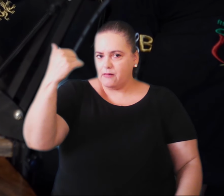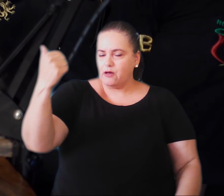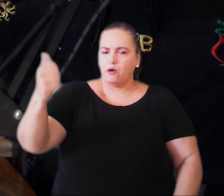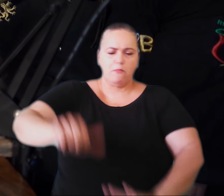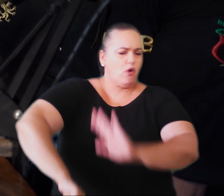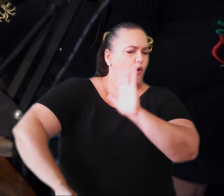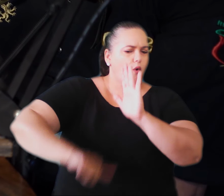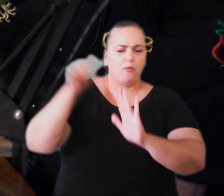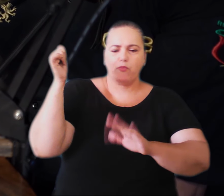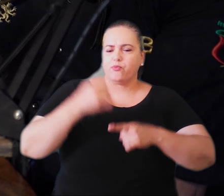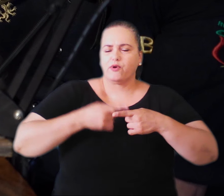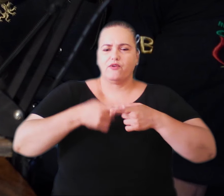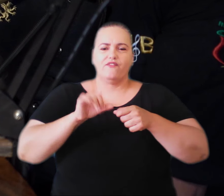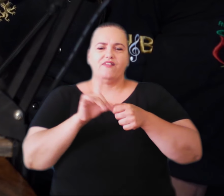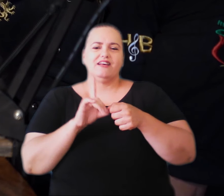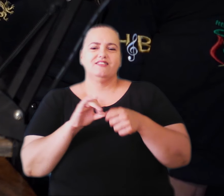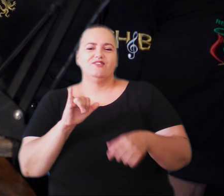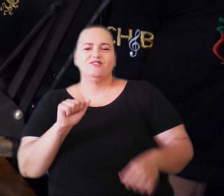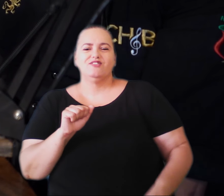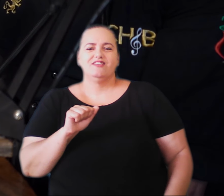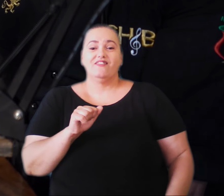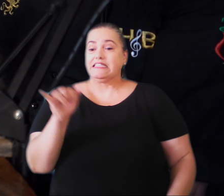até porque um dia eu fui fazer um teste em Serranos, né?